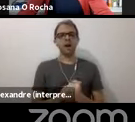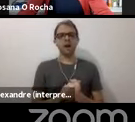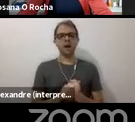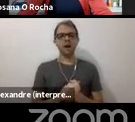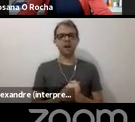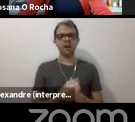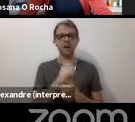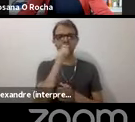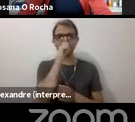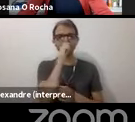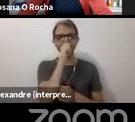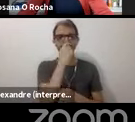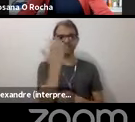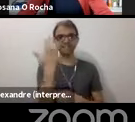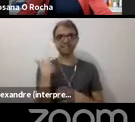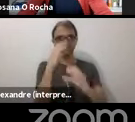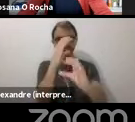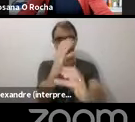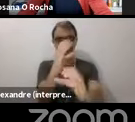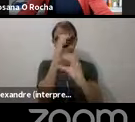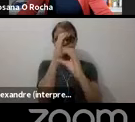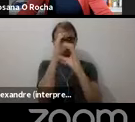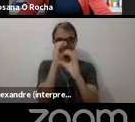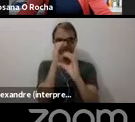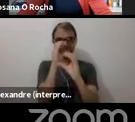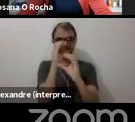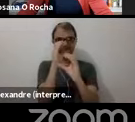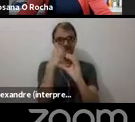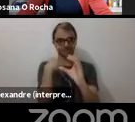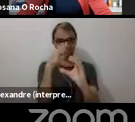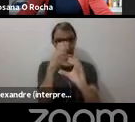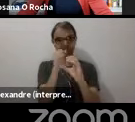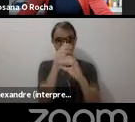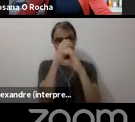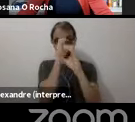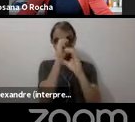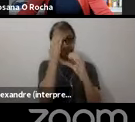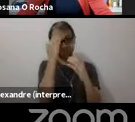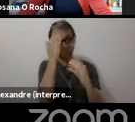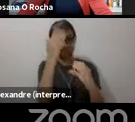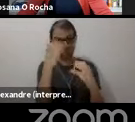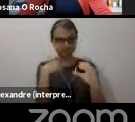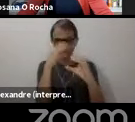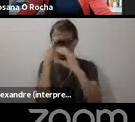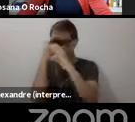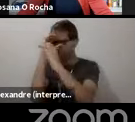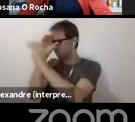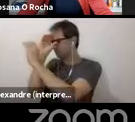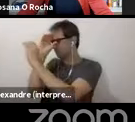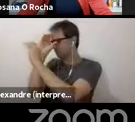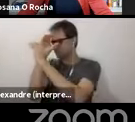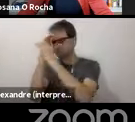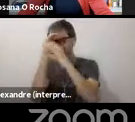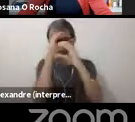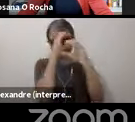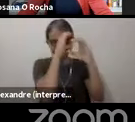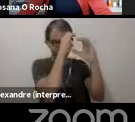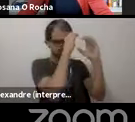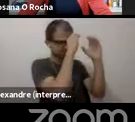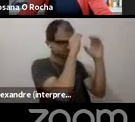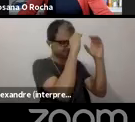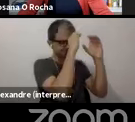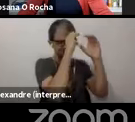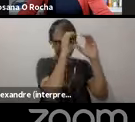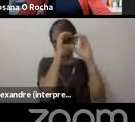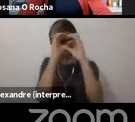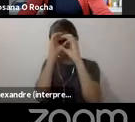Oh, Feliciana, peguei aqui a luneta. Obrigada. Também vou dar uma olhada aqui no que eu consigo ver. Deixa eu